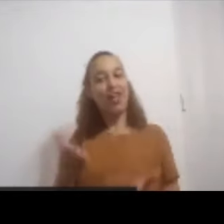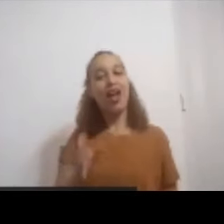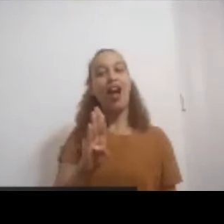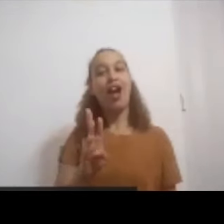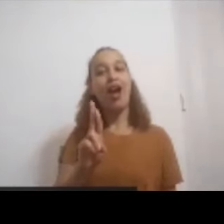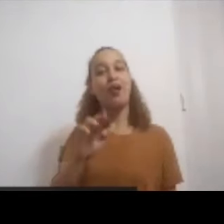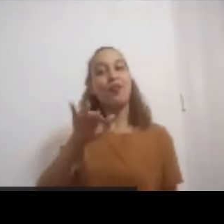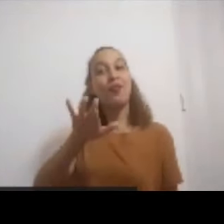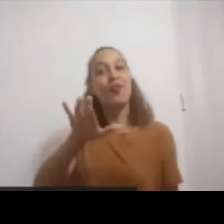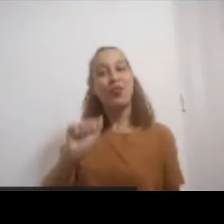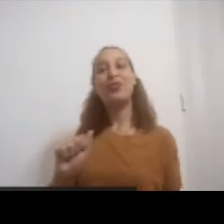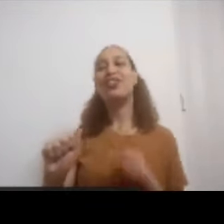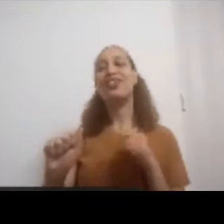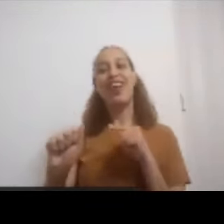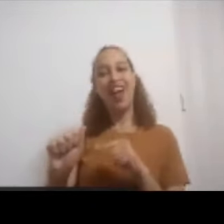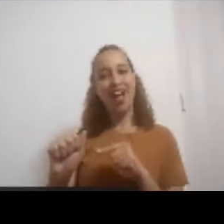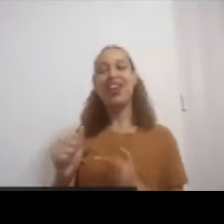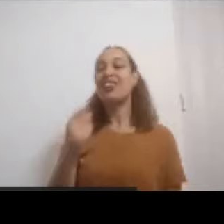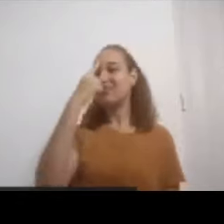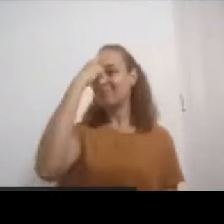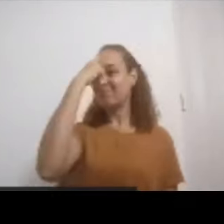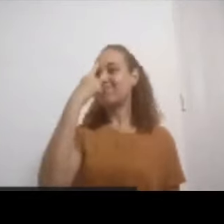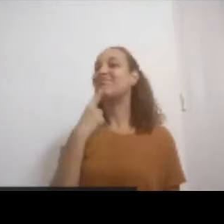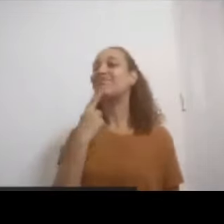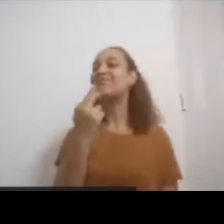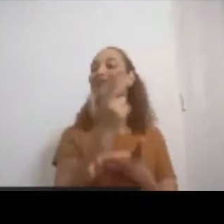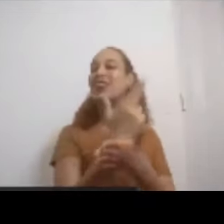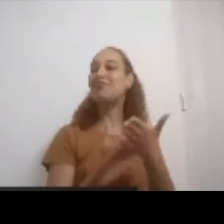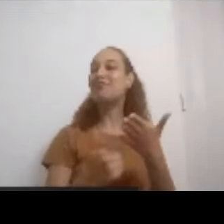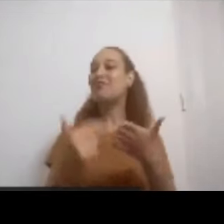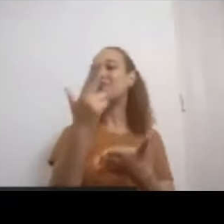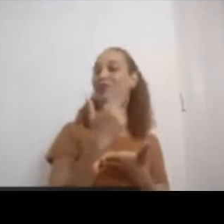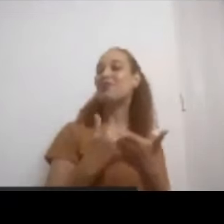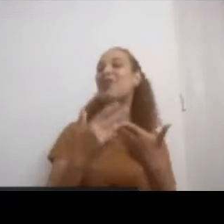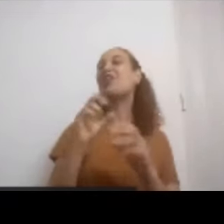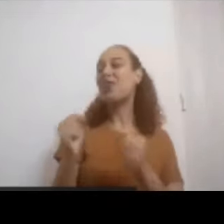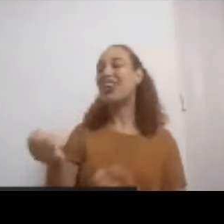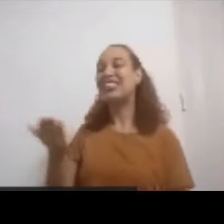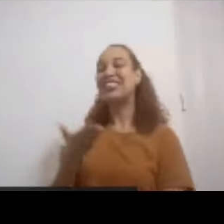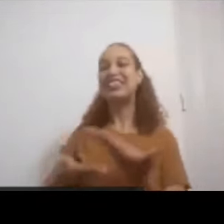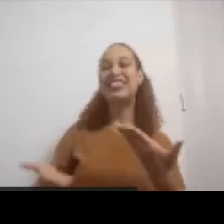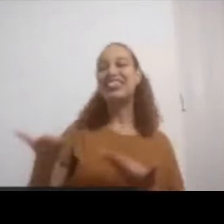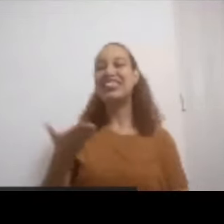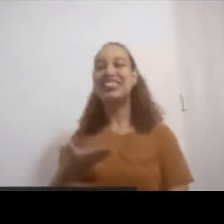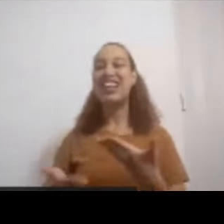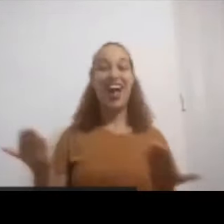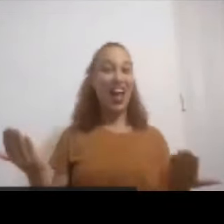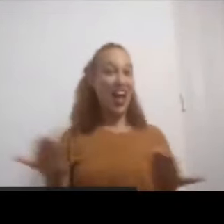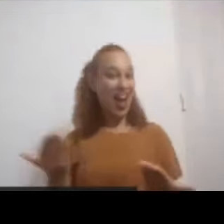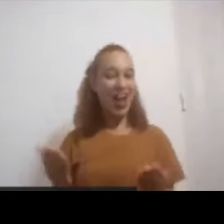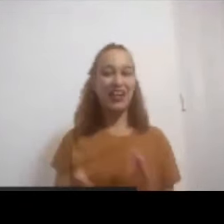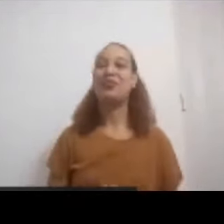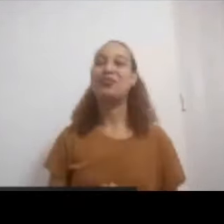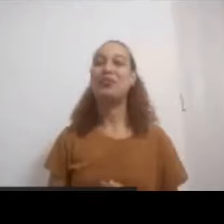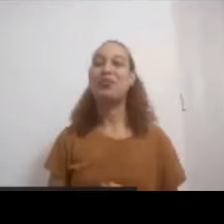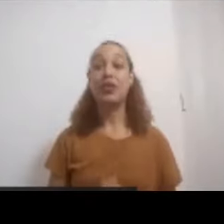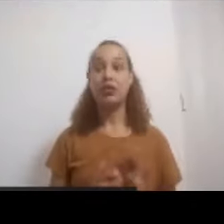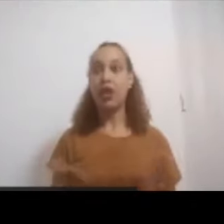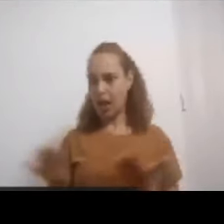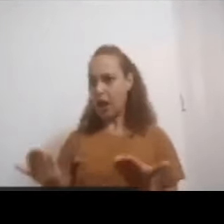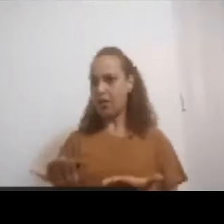que é ilustradora do livro, para vir conversar com a gente. Enquanto A Bruna entra. Ah, não, agora a Bruna vai entrar, tá